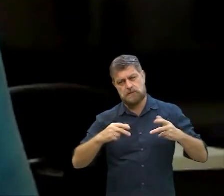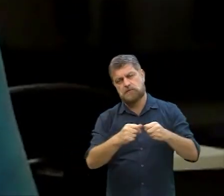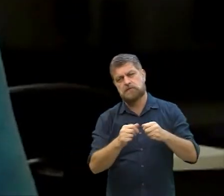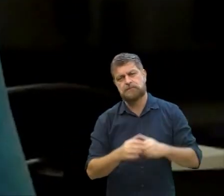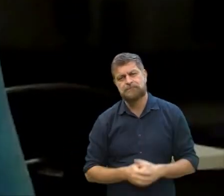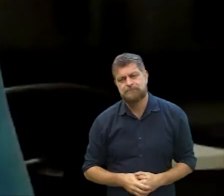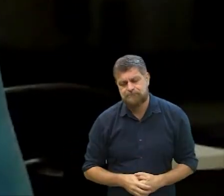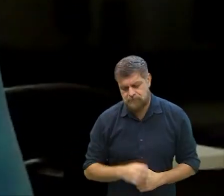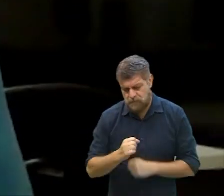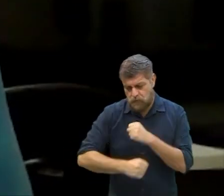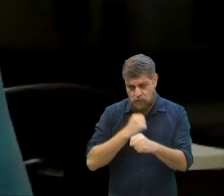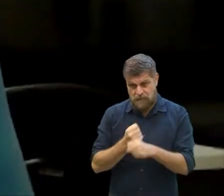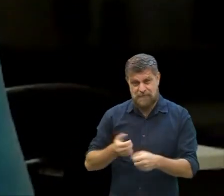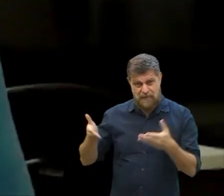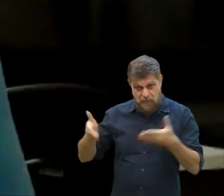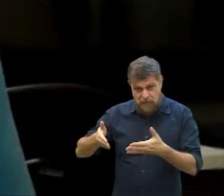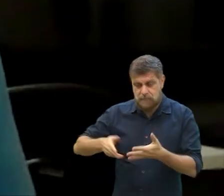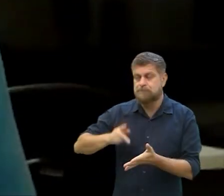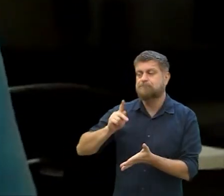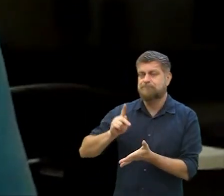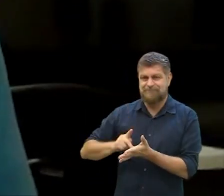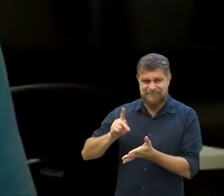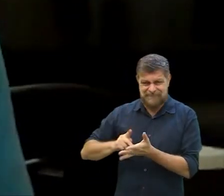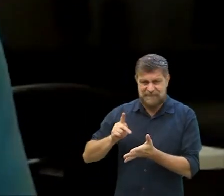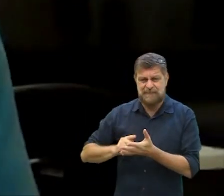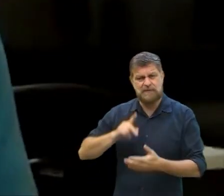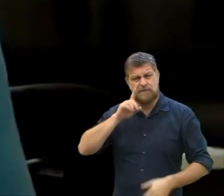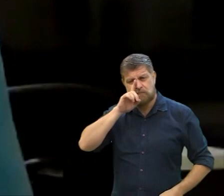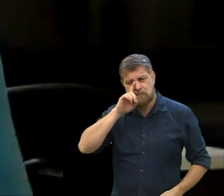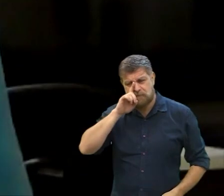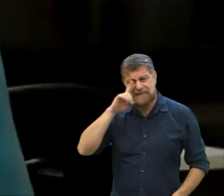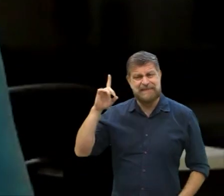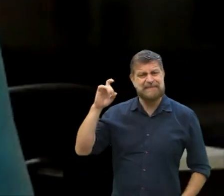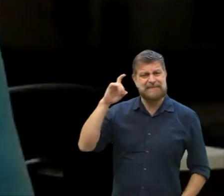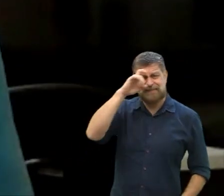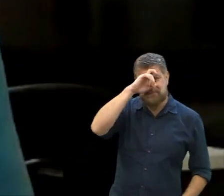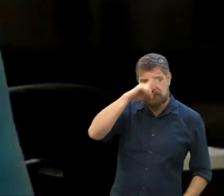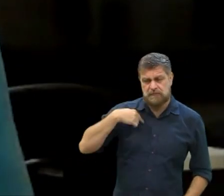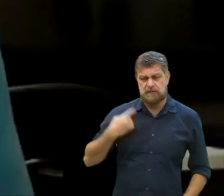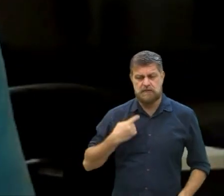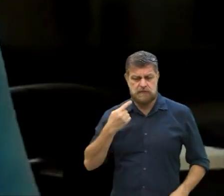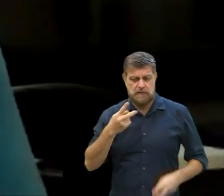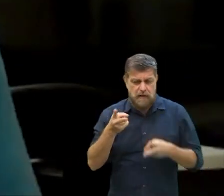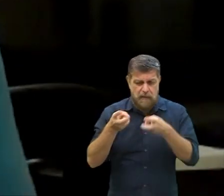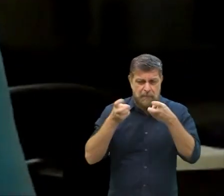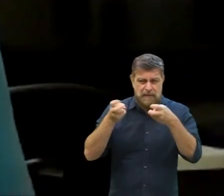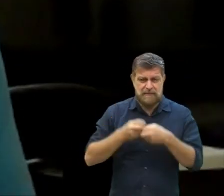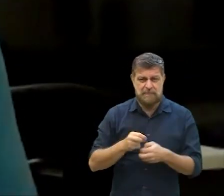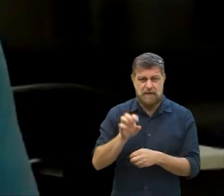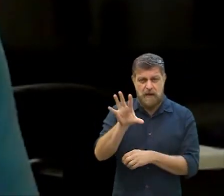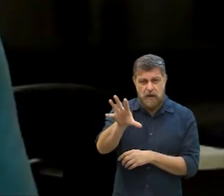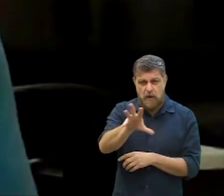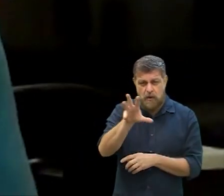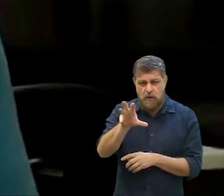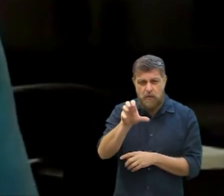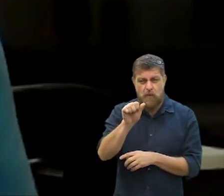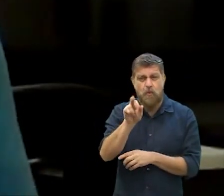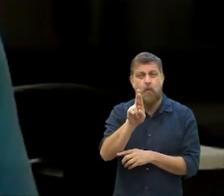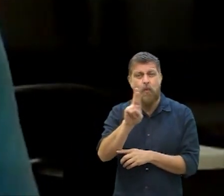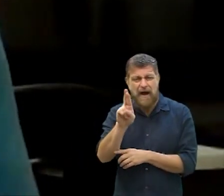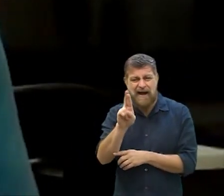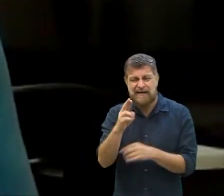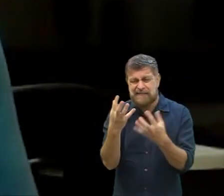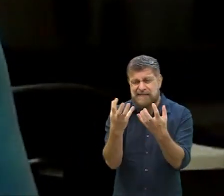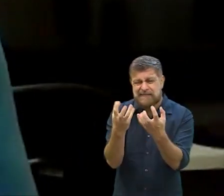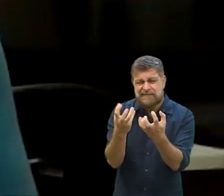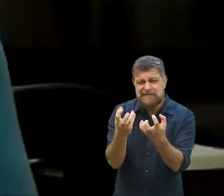todos. Realmente, esse ano tem sido bastante crítico do ponto de vista da baixa umidade relativa do ar. Nós